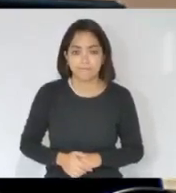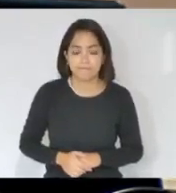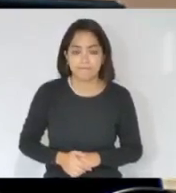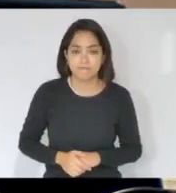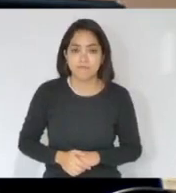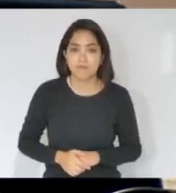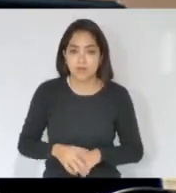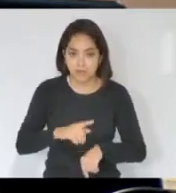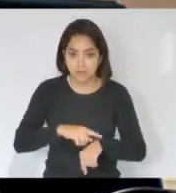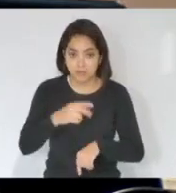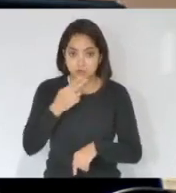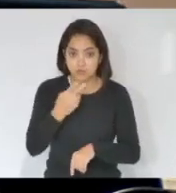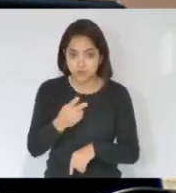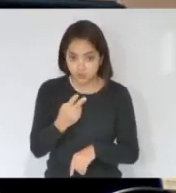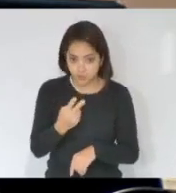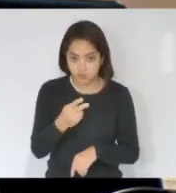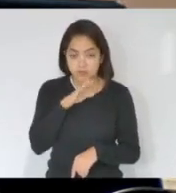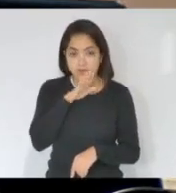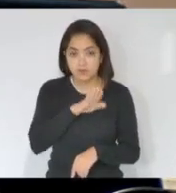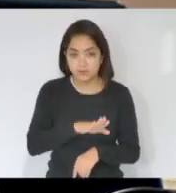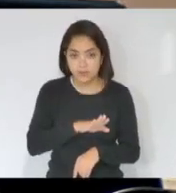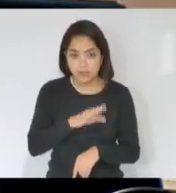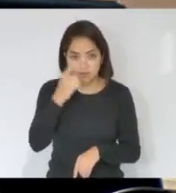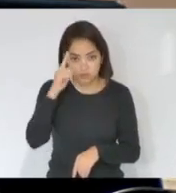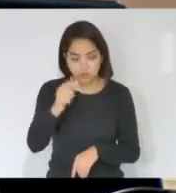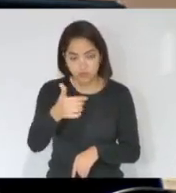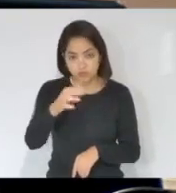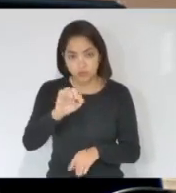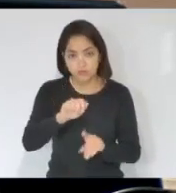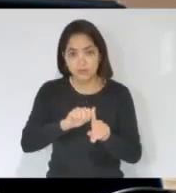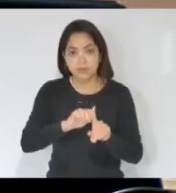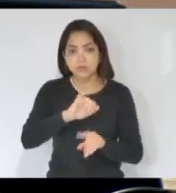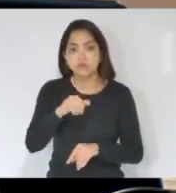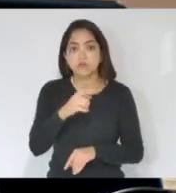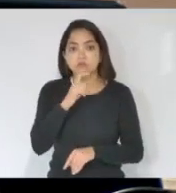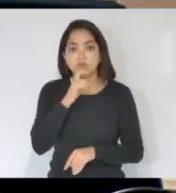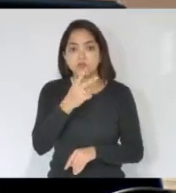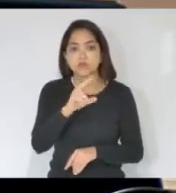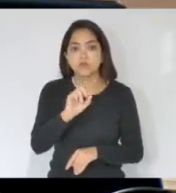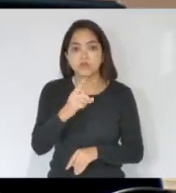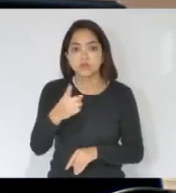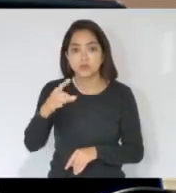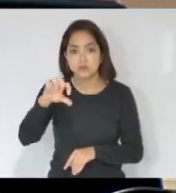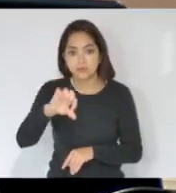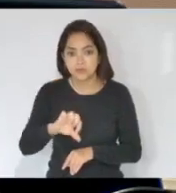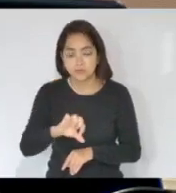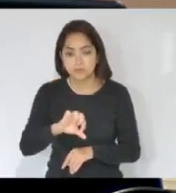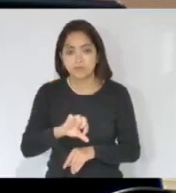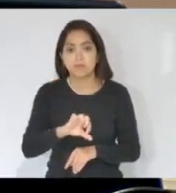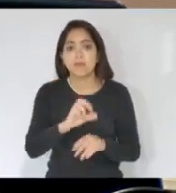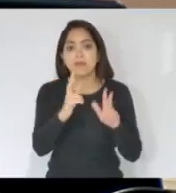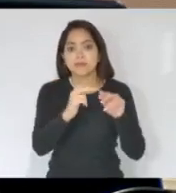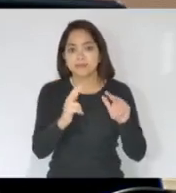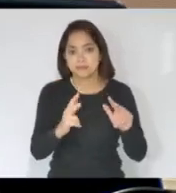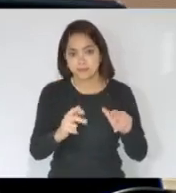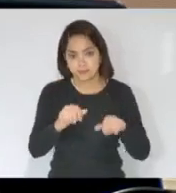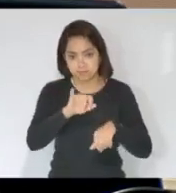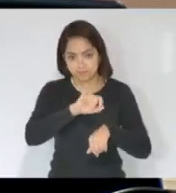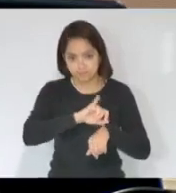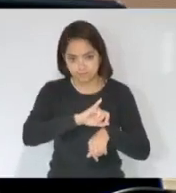Às 14 horas do dia 10 do mês de julho do ano 2019, nesta cidade de